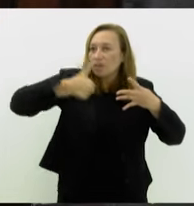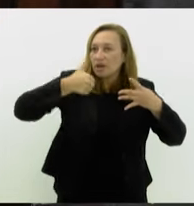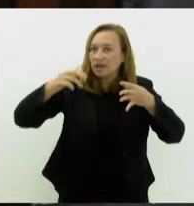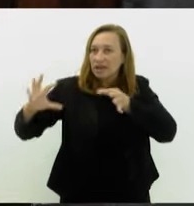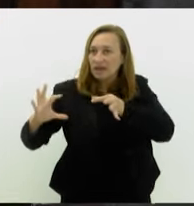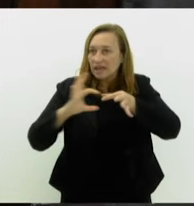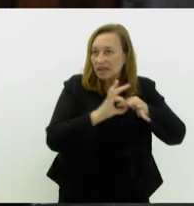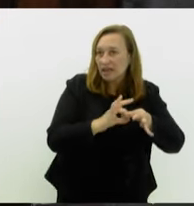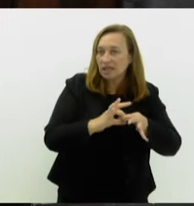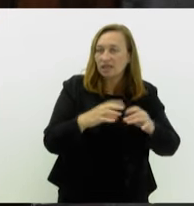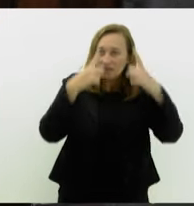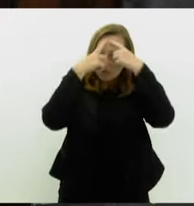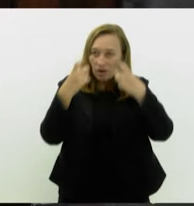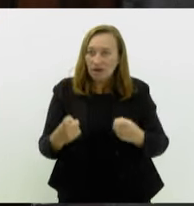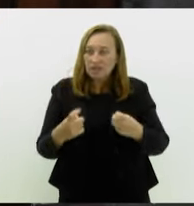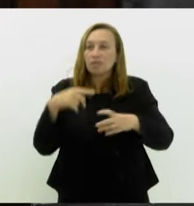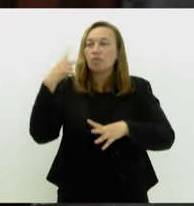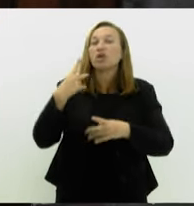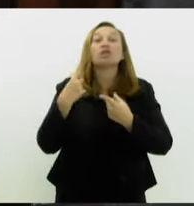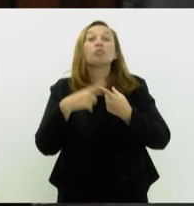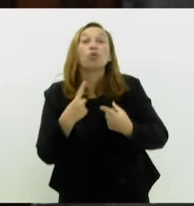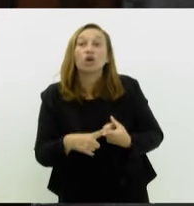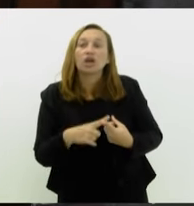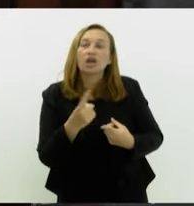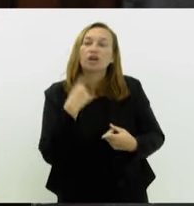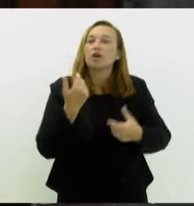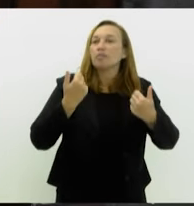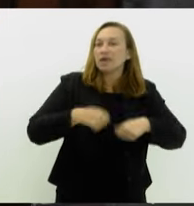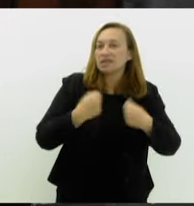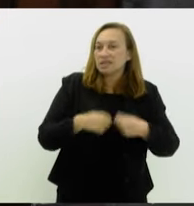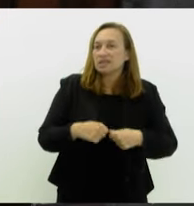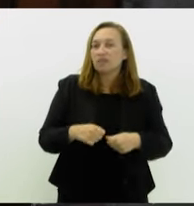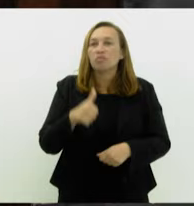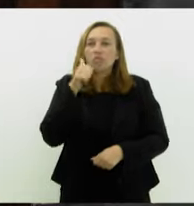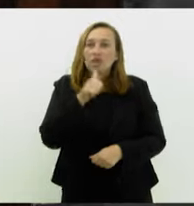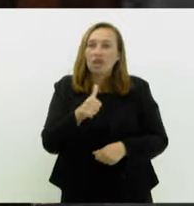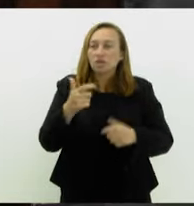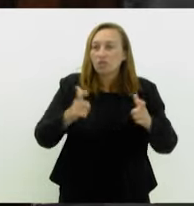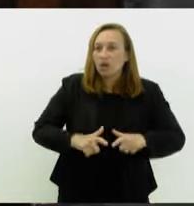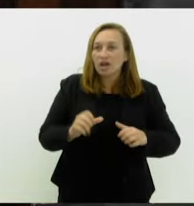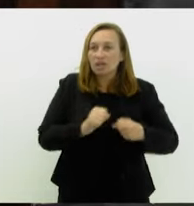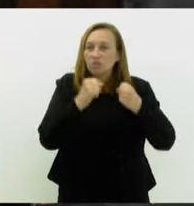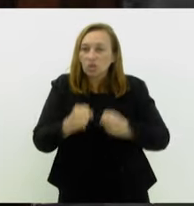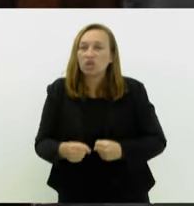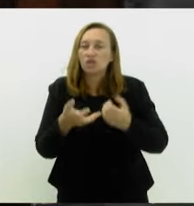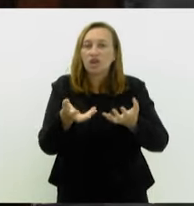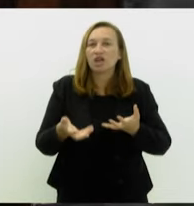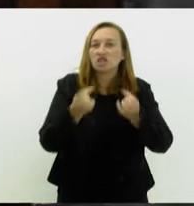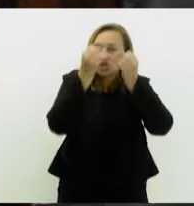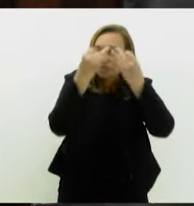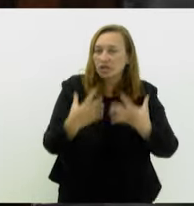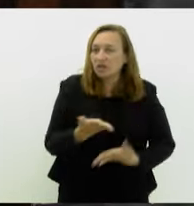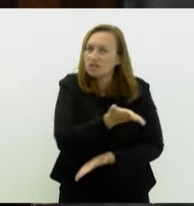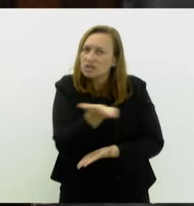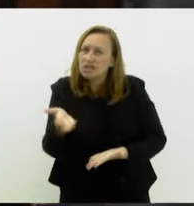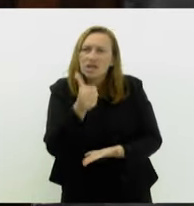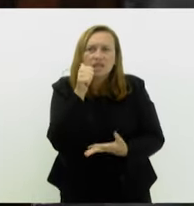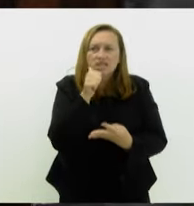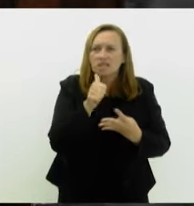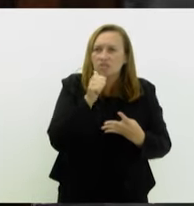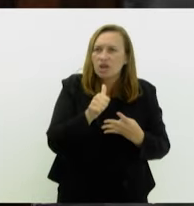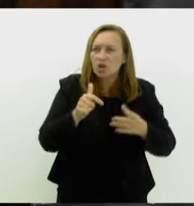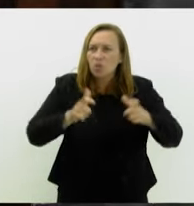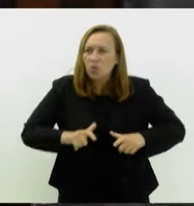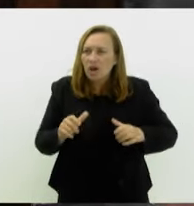à violência política por quê Porque nós precisamos de mulheres em espaço de poder e eu quero deixar claro essas mulheres em espaço de